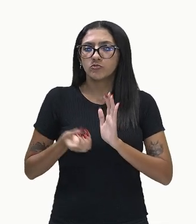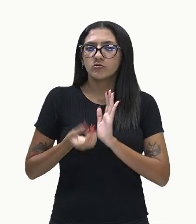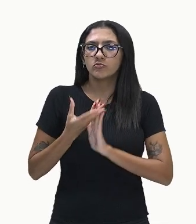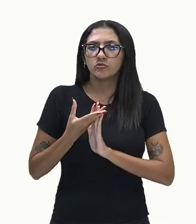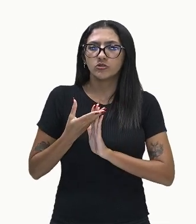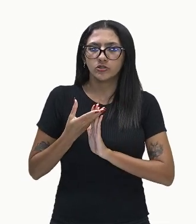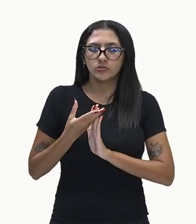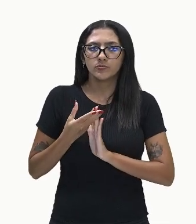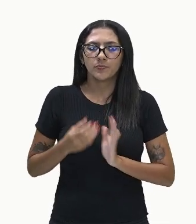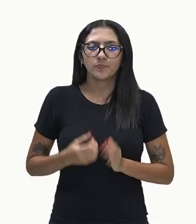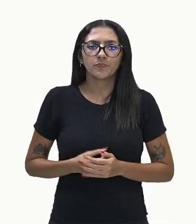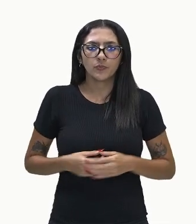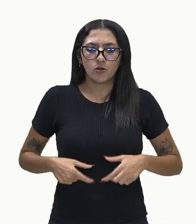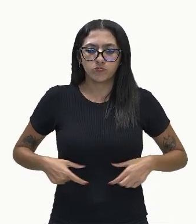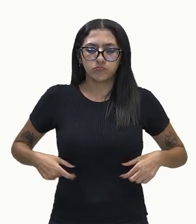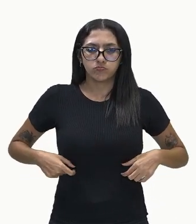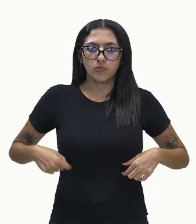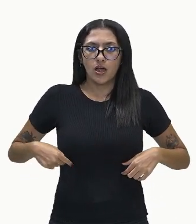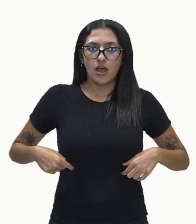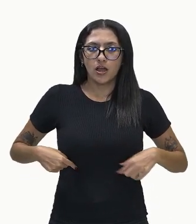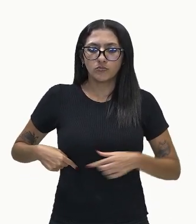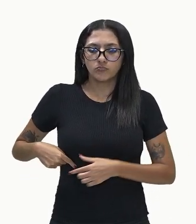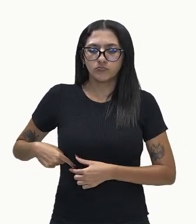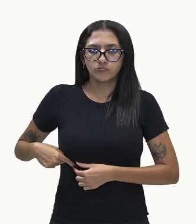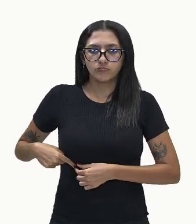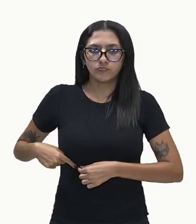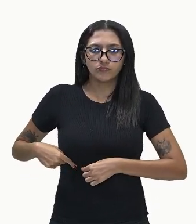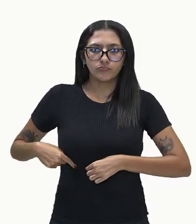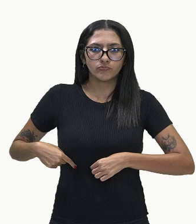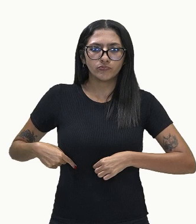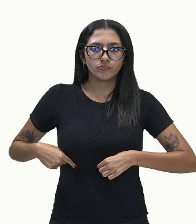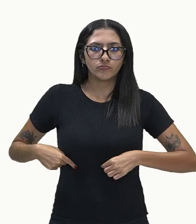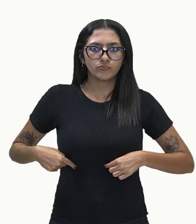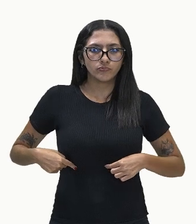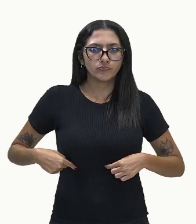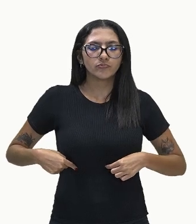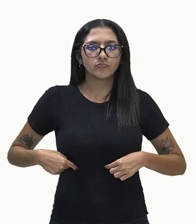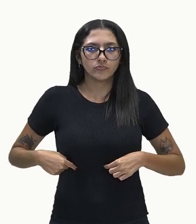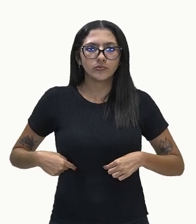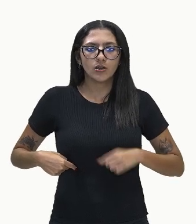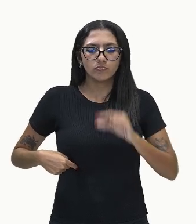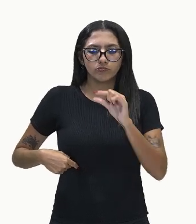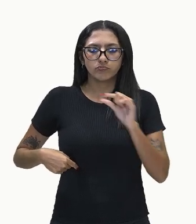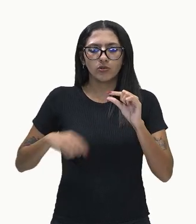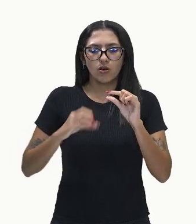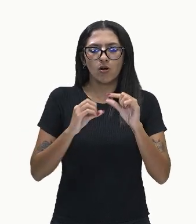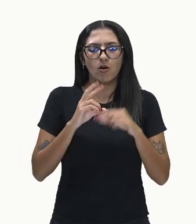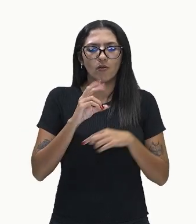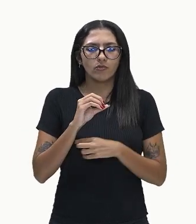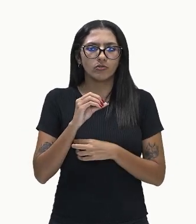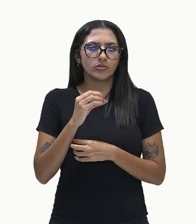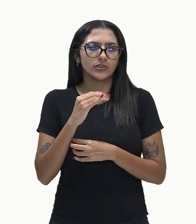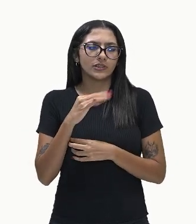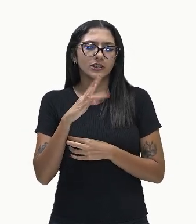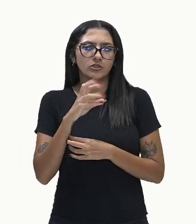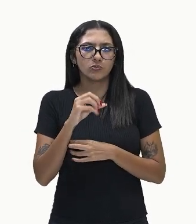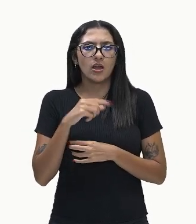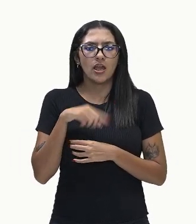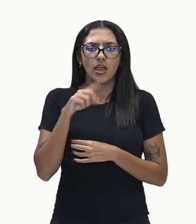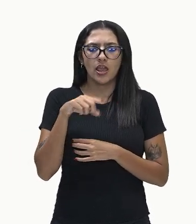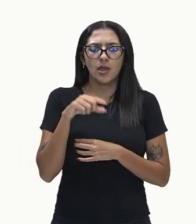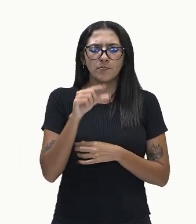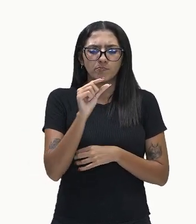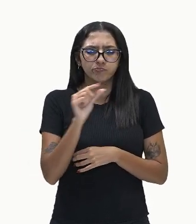ou seja, a liberação do ovócito secundário do seu ovário para a